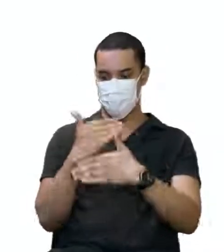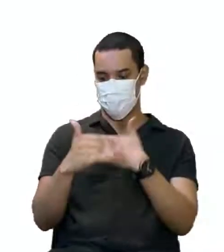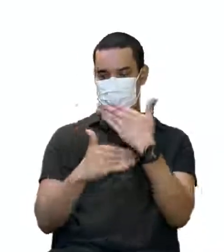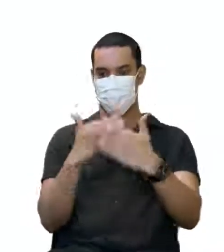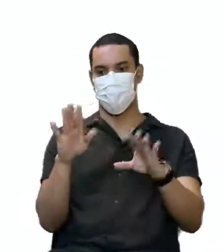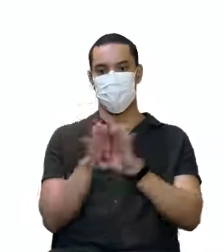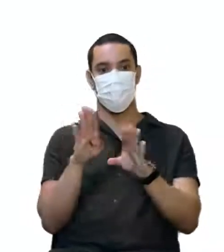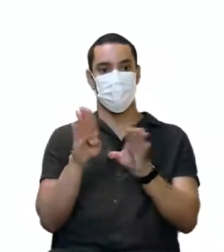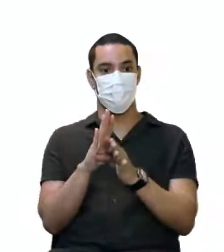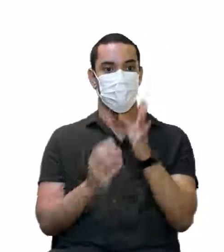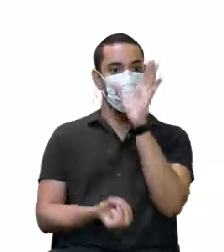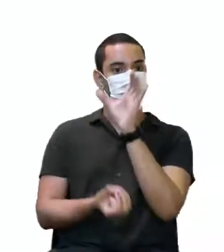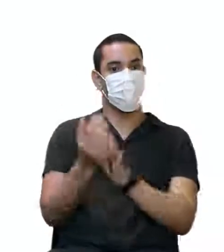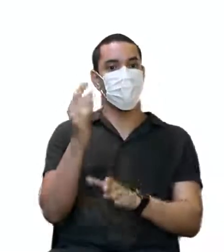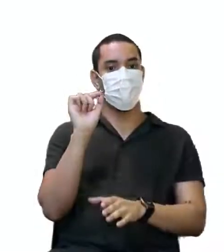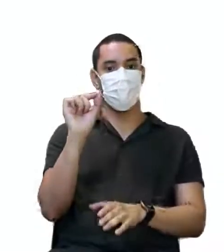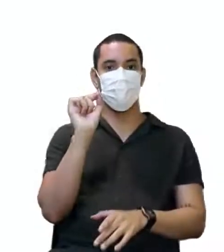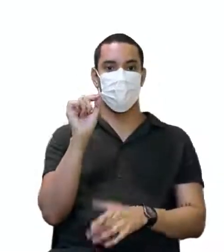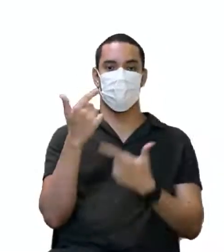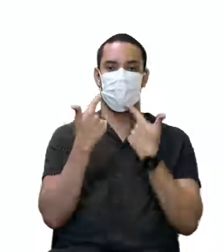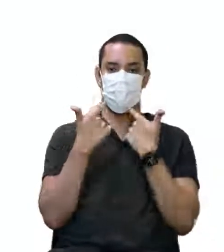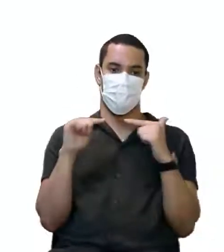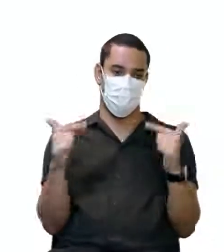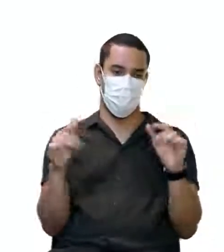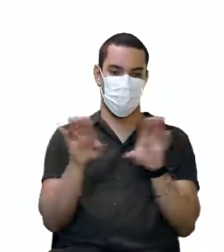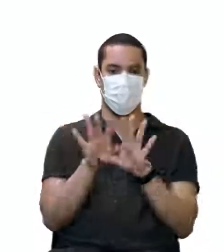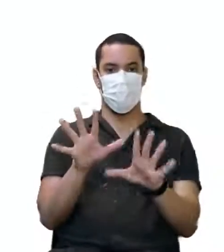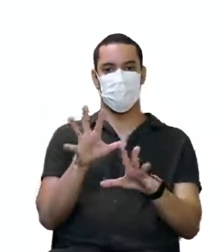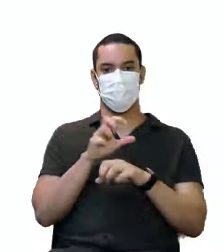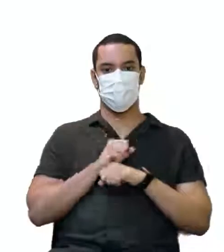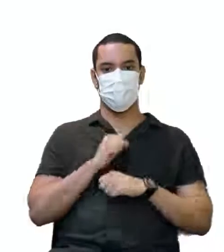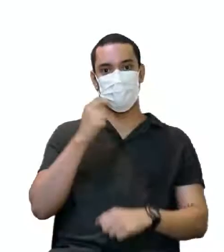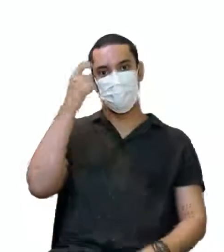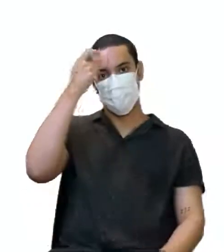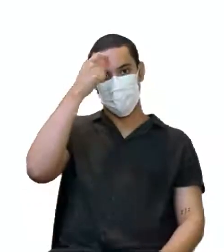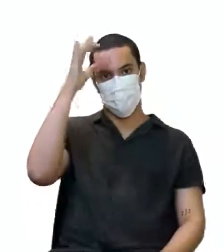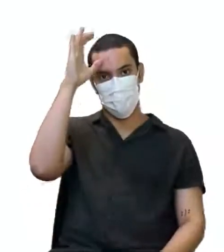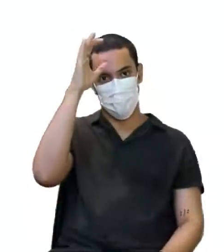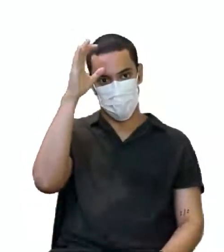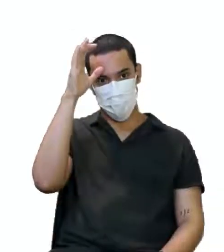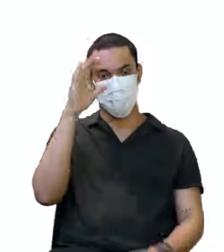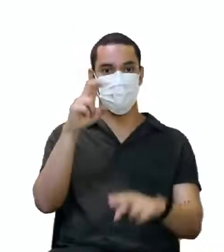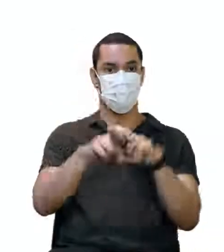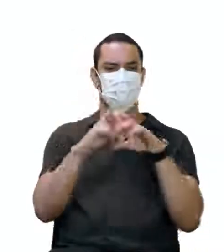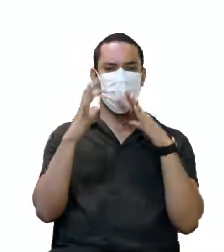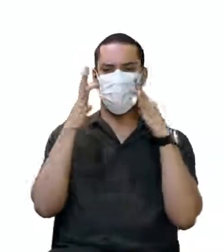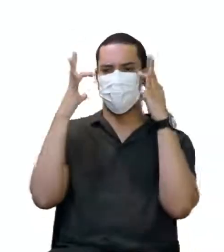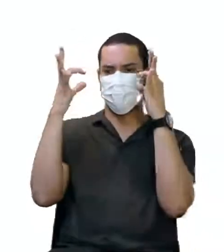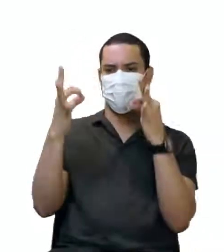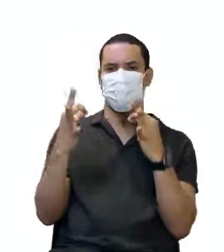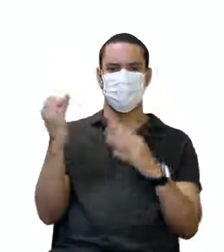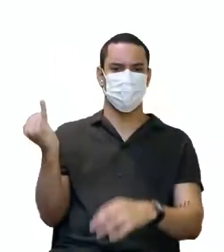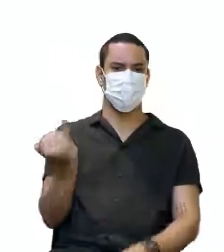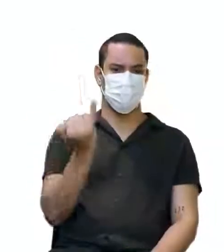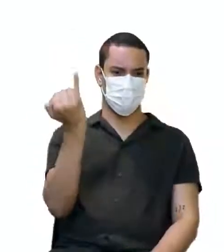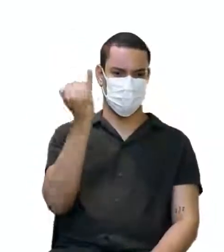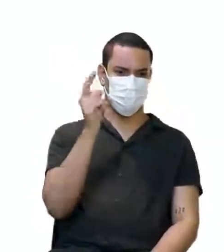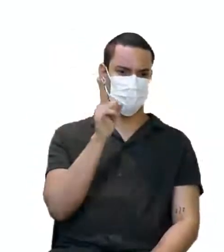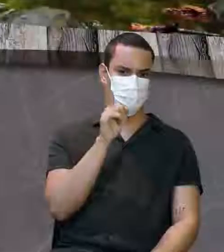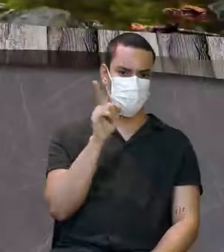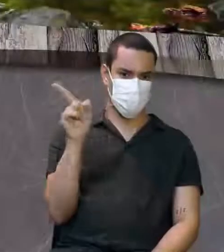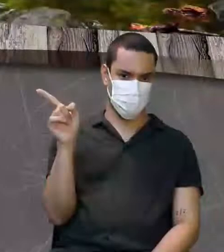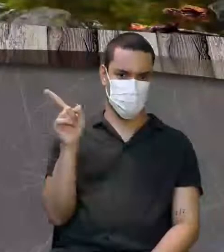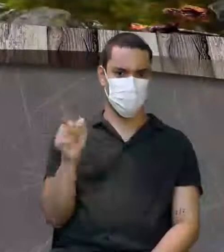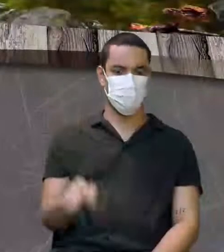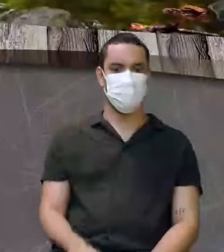processo, desenvolvendo a linguagem e adquirindo consciência. Então, presta atenção aqui num ponto importante. Olha aqui